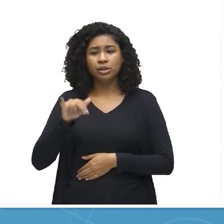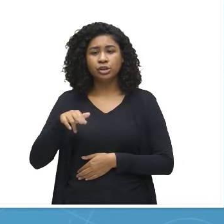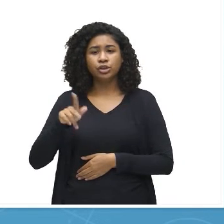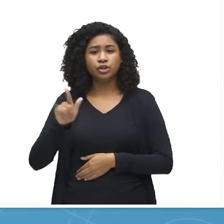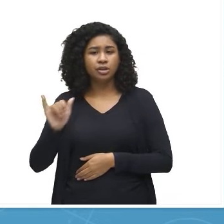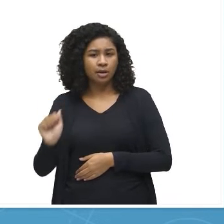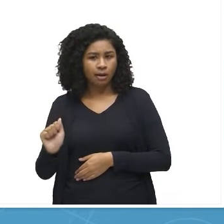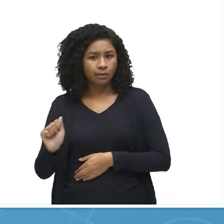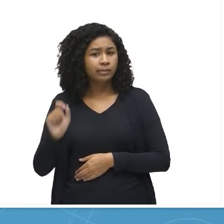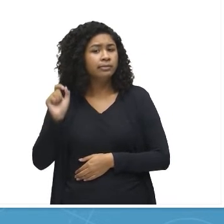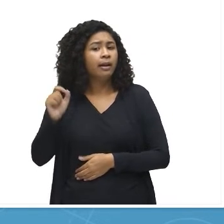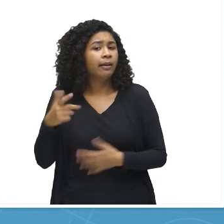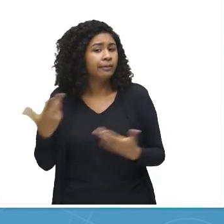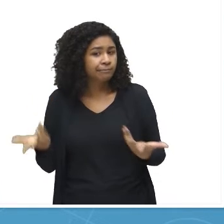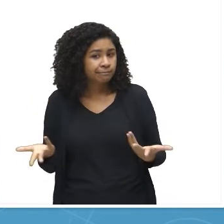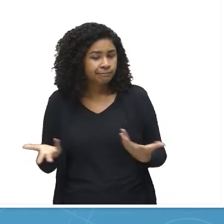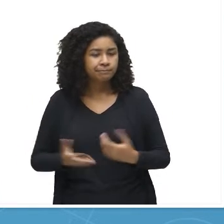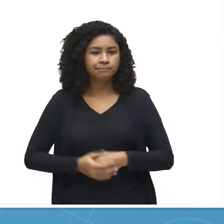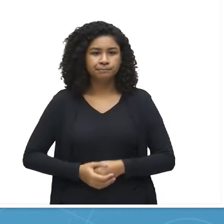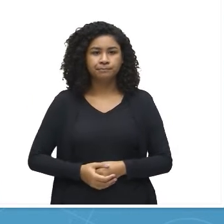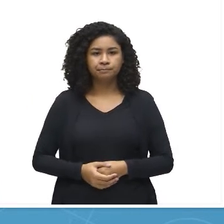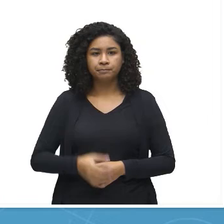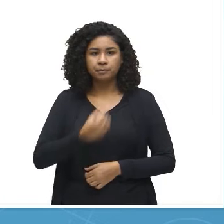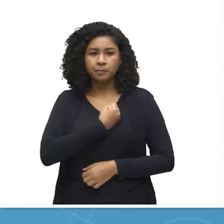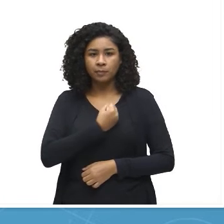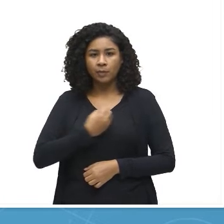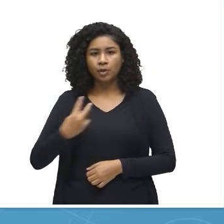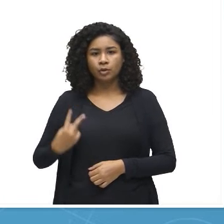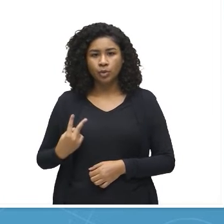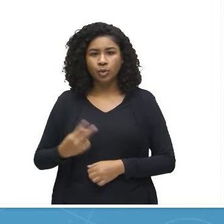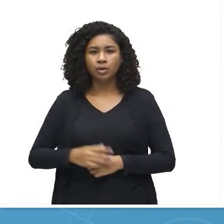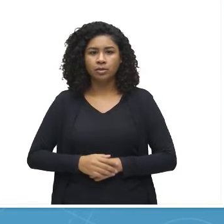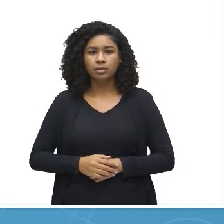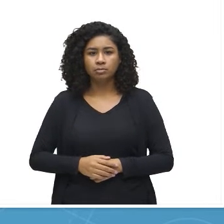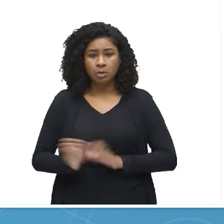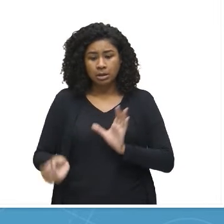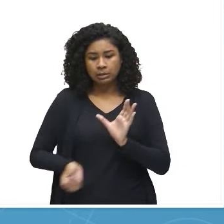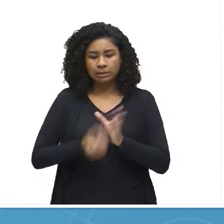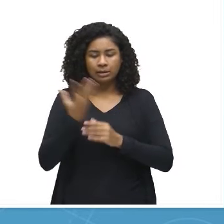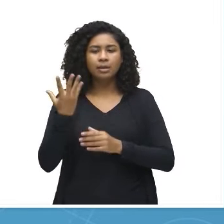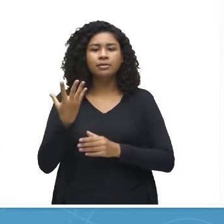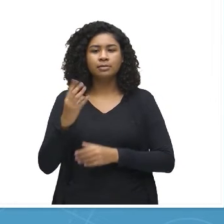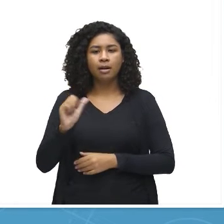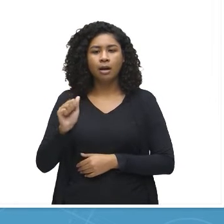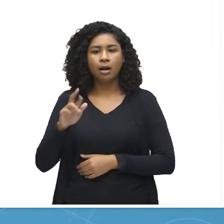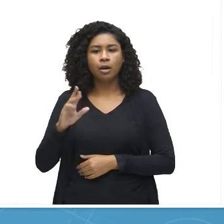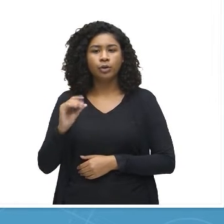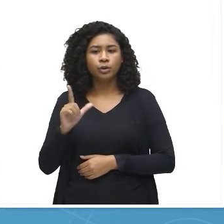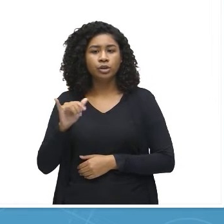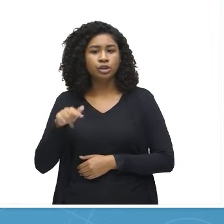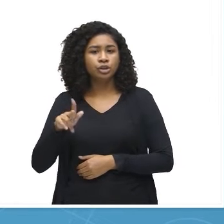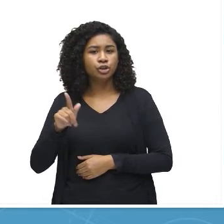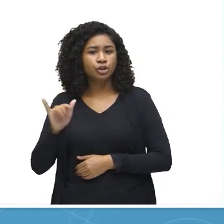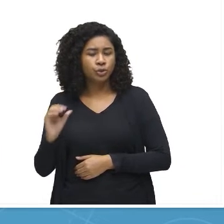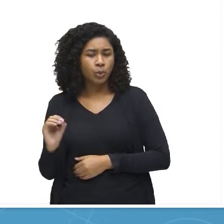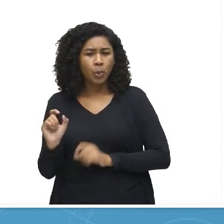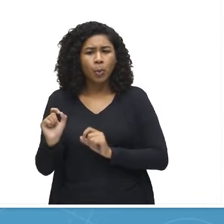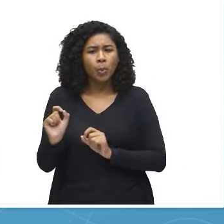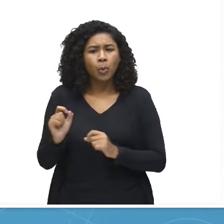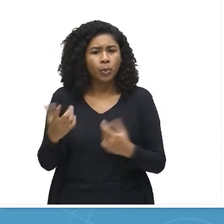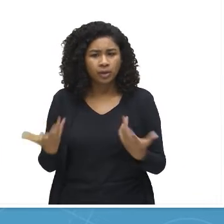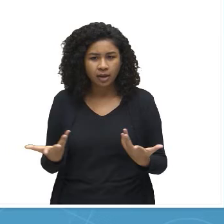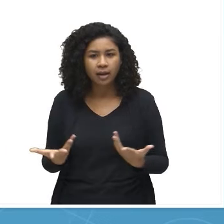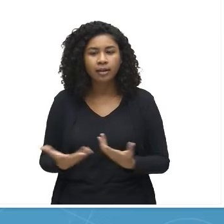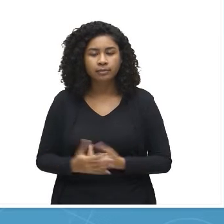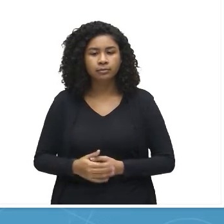né? Segunda questão, o que foi o Renascimento carolíngio? Explica aí pra gente, tá bom? Vocês vão ficar com